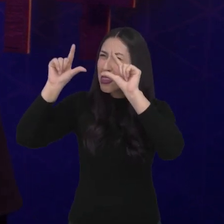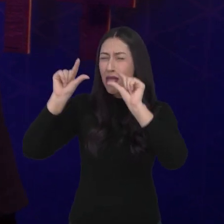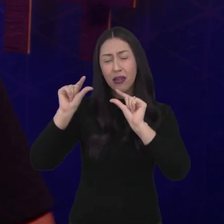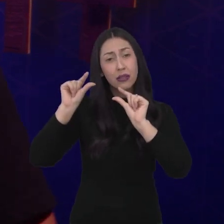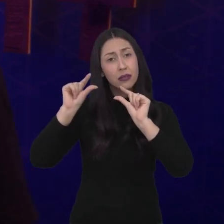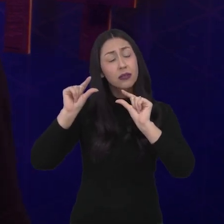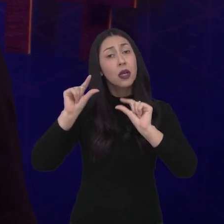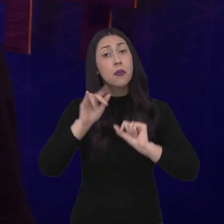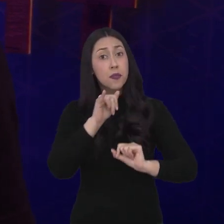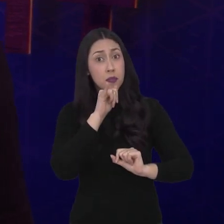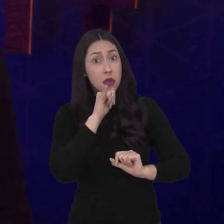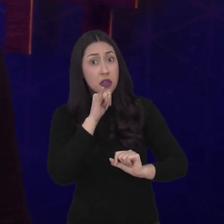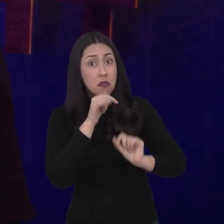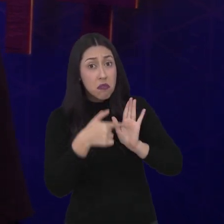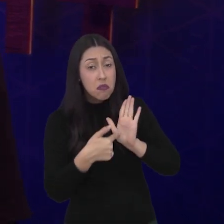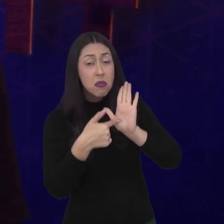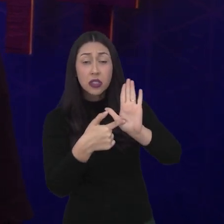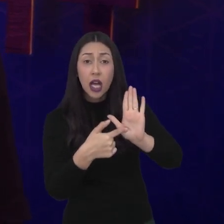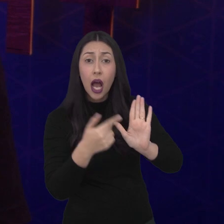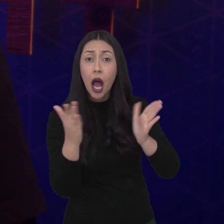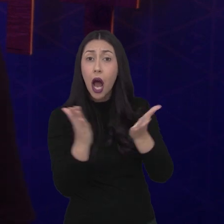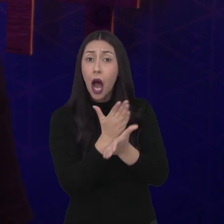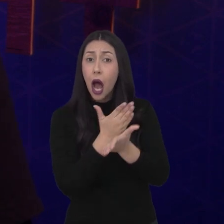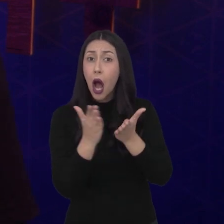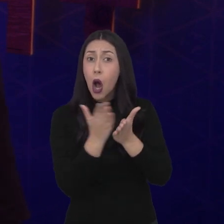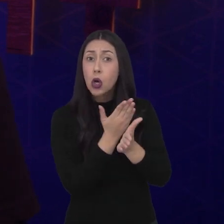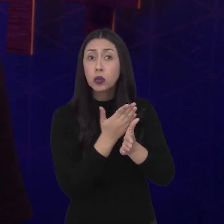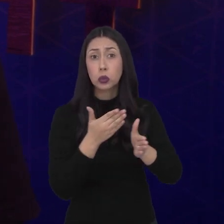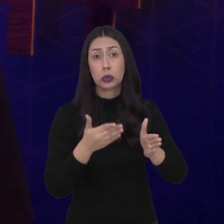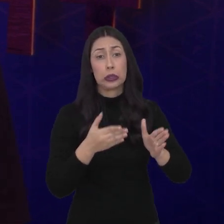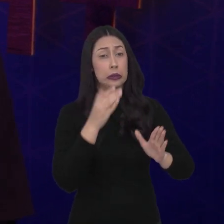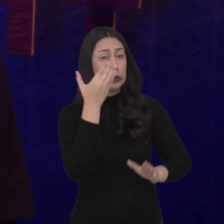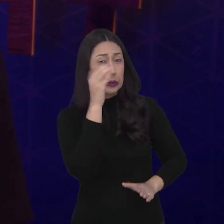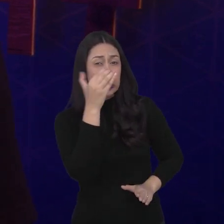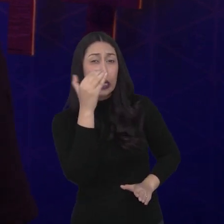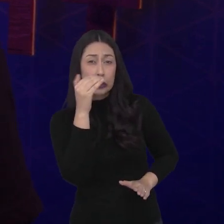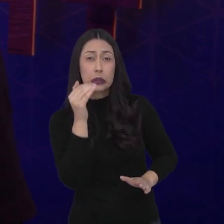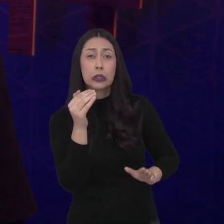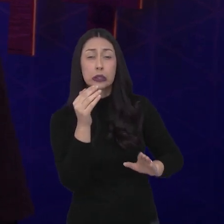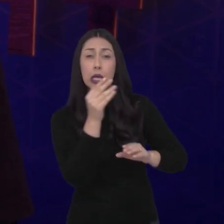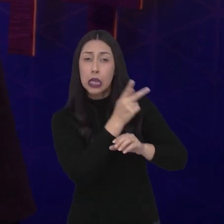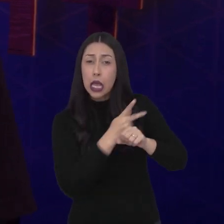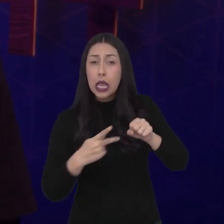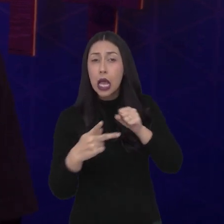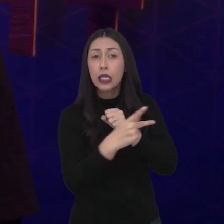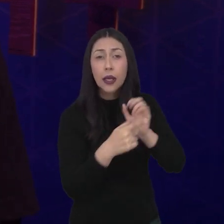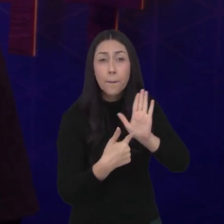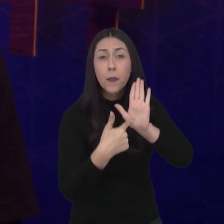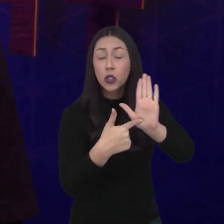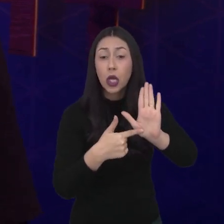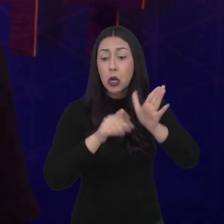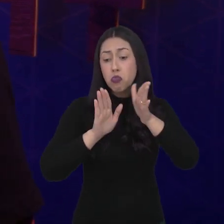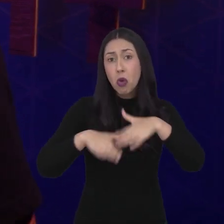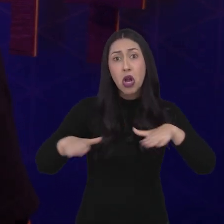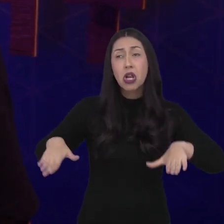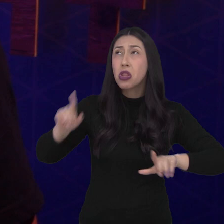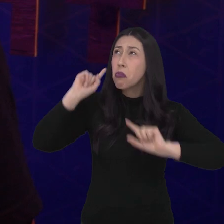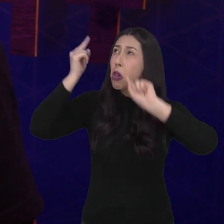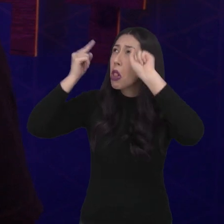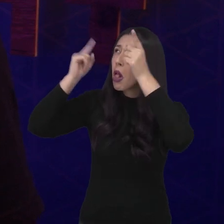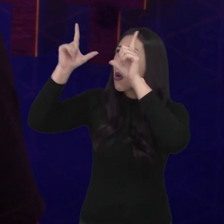criativas. Para você ter uma ideia, uma pesquisa de alguns cientistas da NASA descobriu que crianças estão ficando